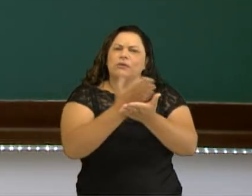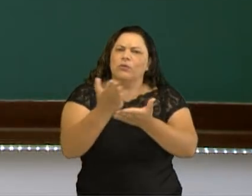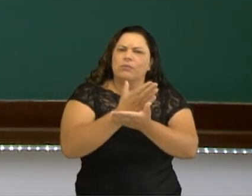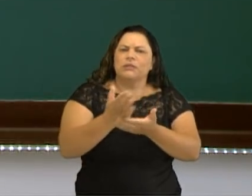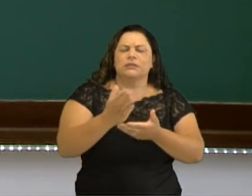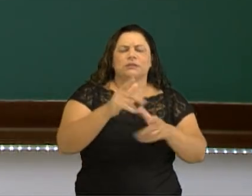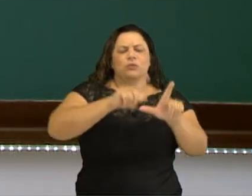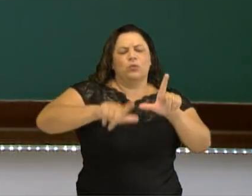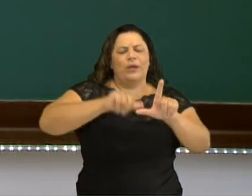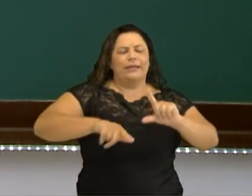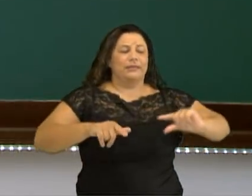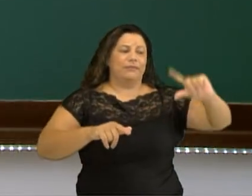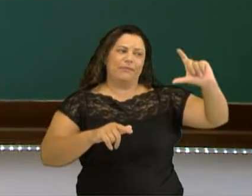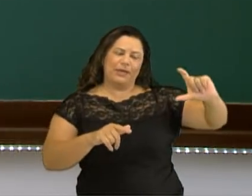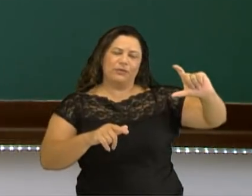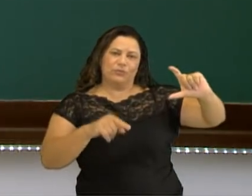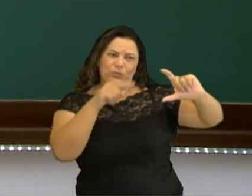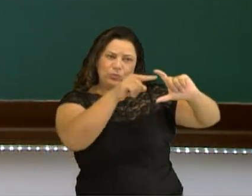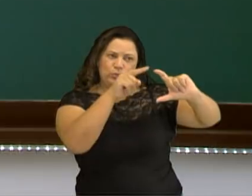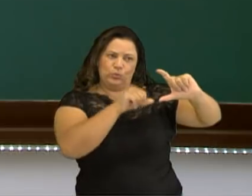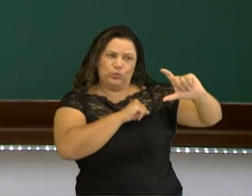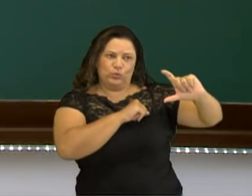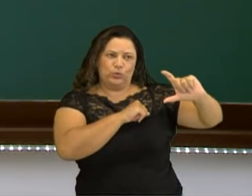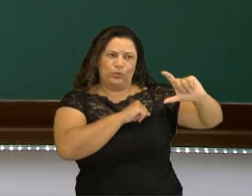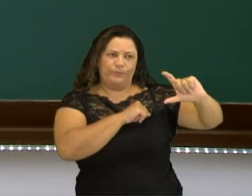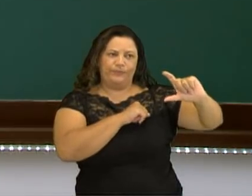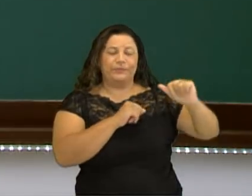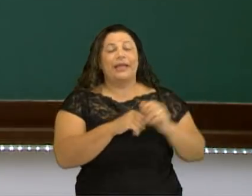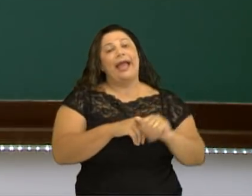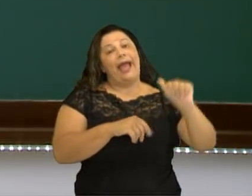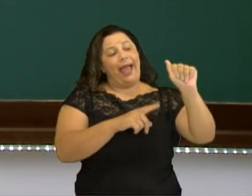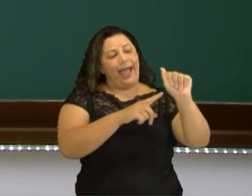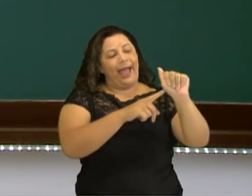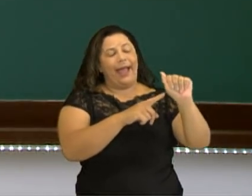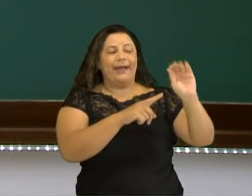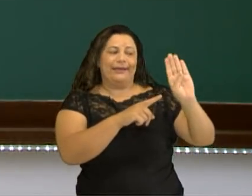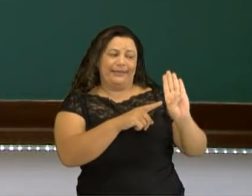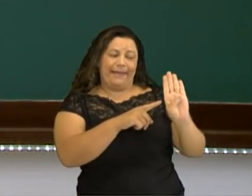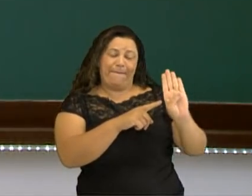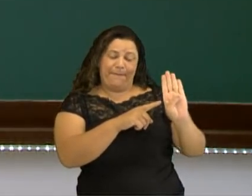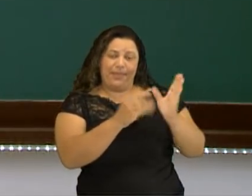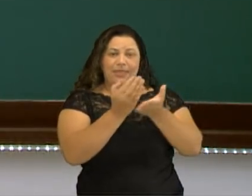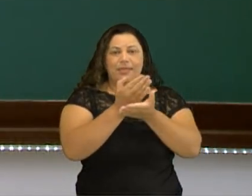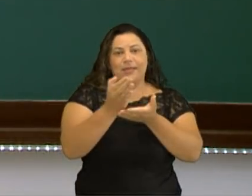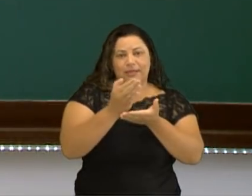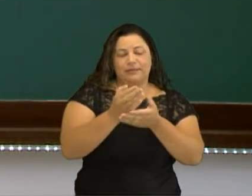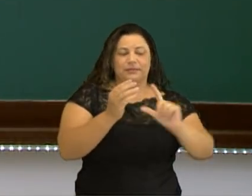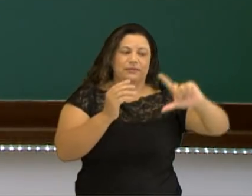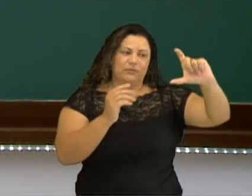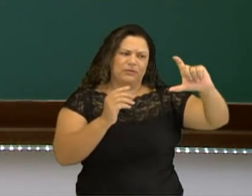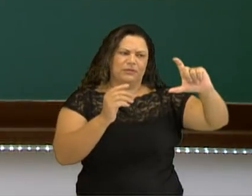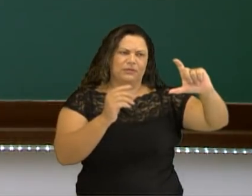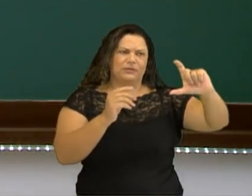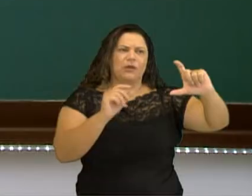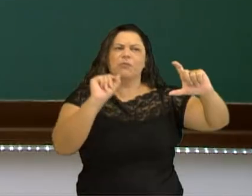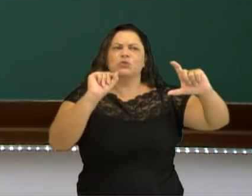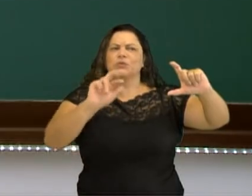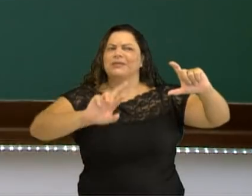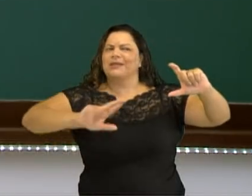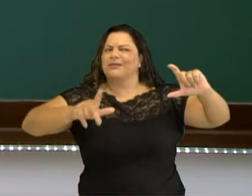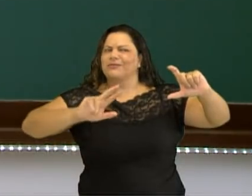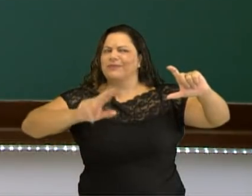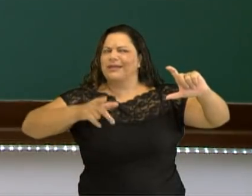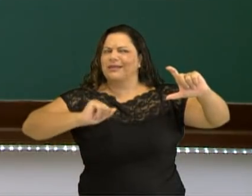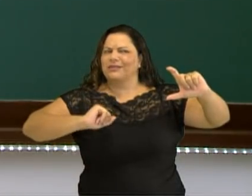maiúscula no gênero. A alternativa da letra A e da letra B também estão iniciando com letra maiúscula, mas o que elas têm de